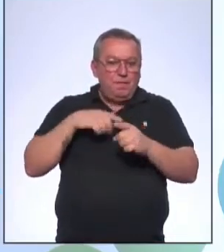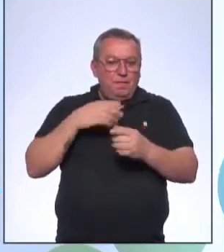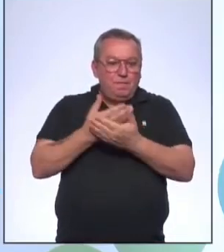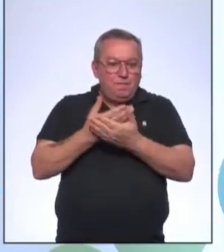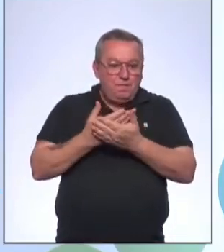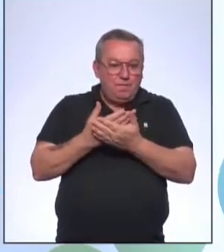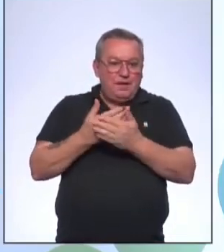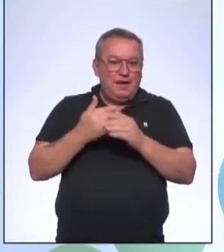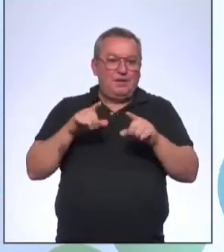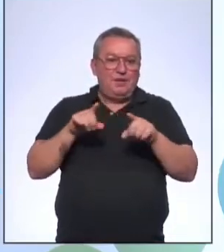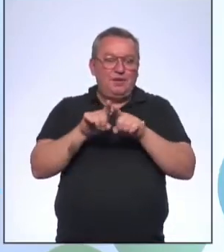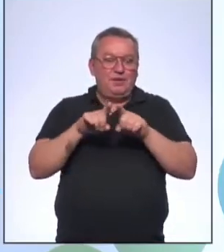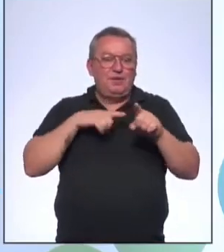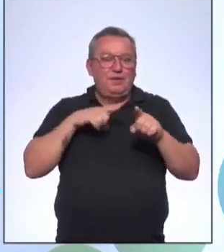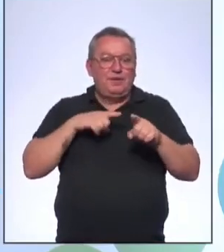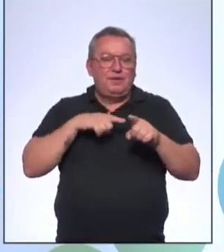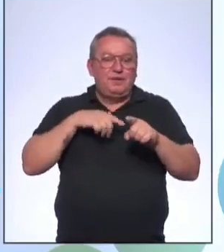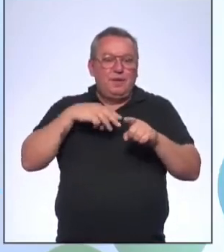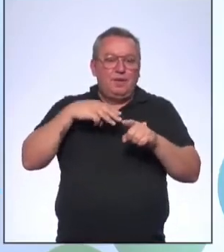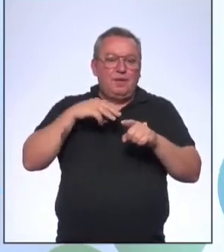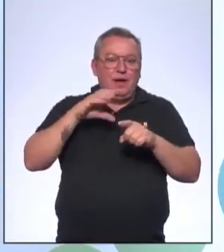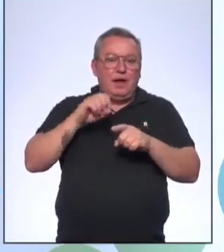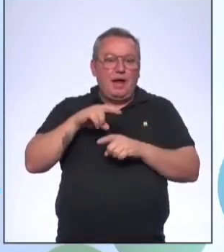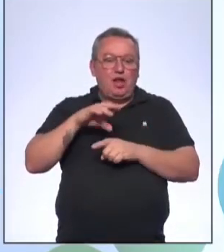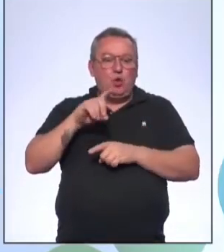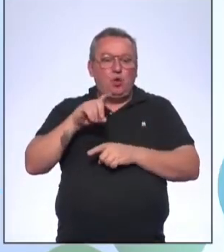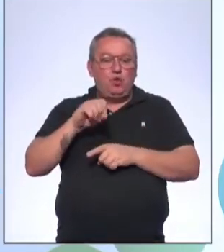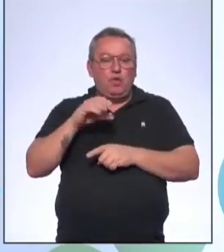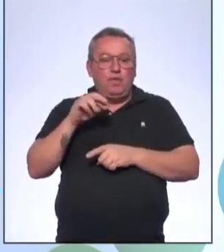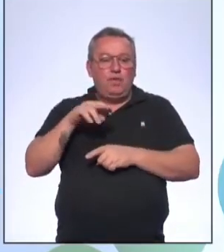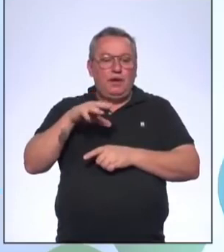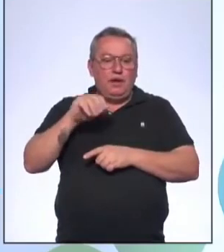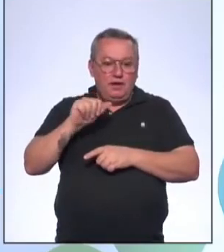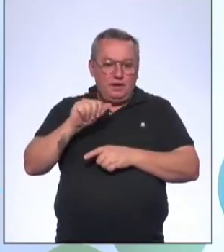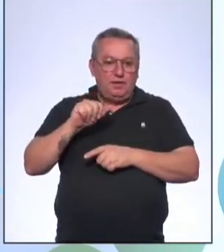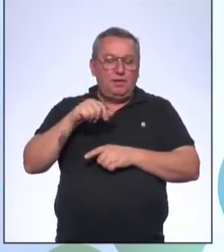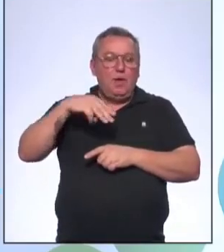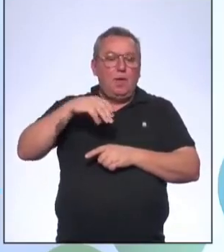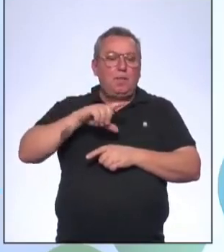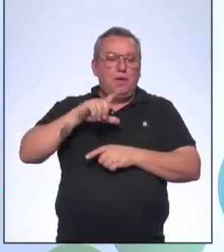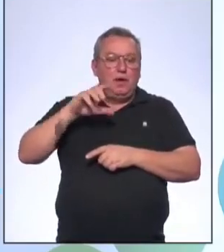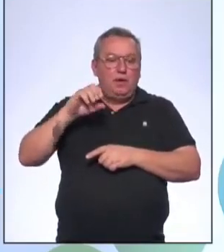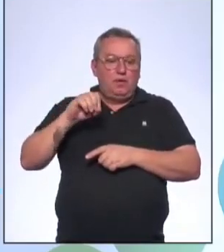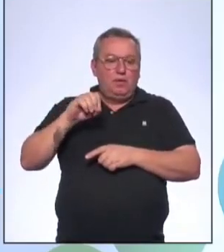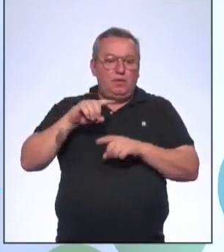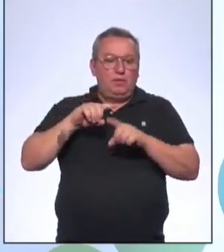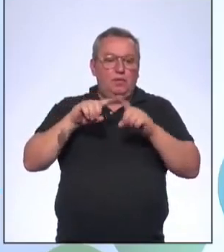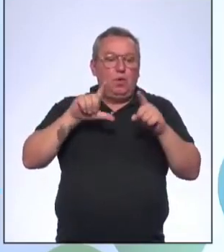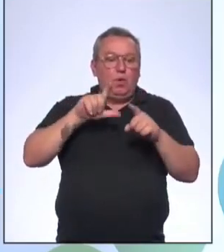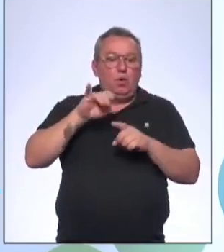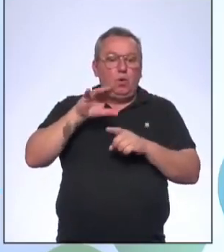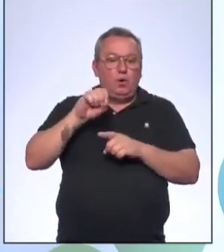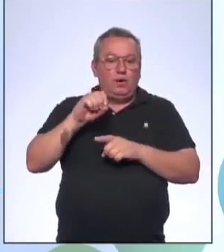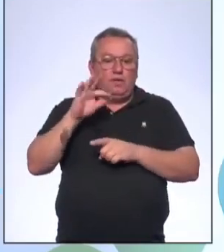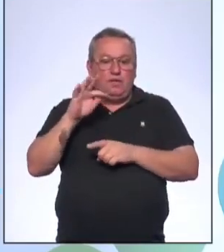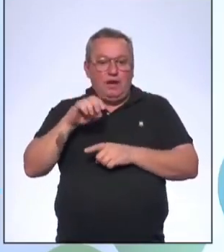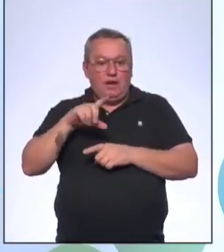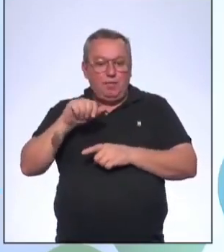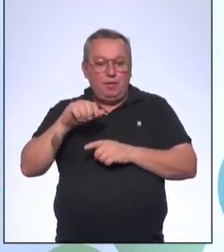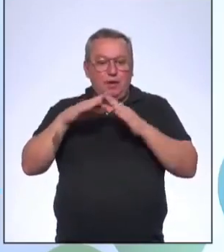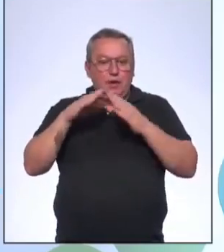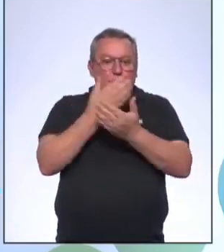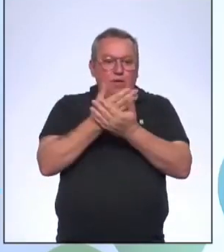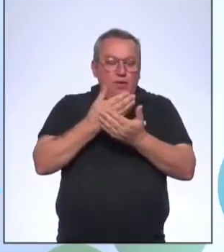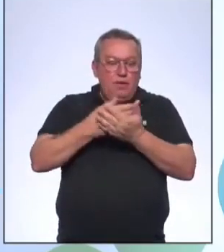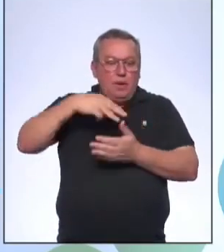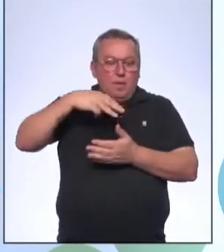estudam. Então, você tem o Marcone, da Fausto Cardoso Figueira de Melo, o Luiz Felipe, da Escola Maria de